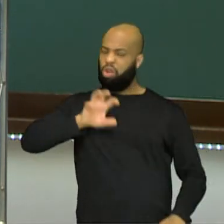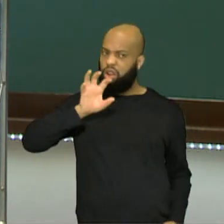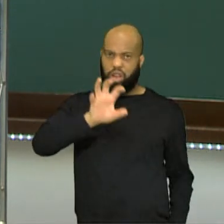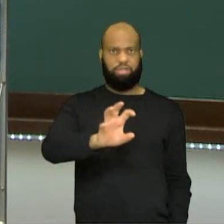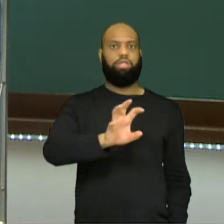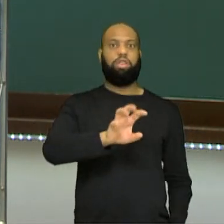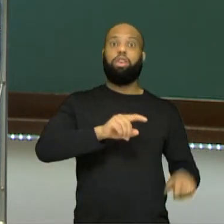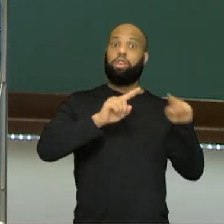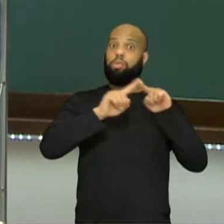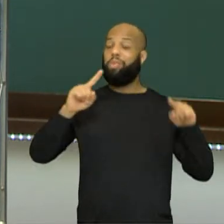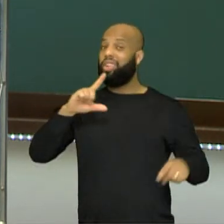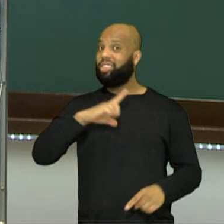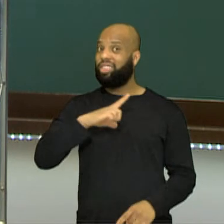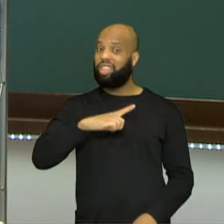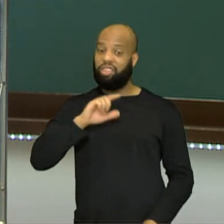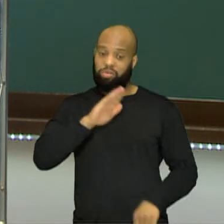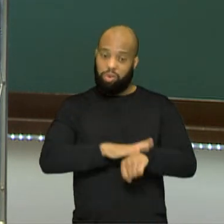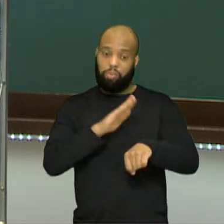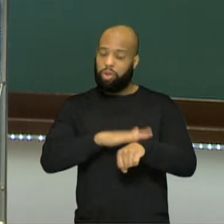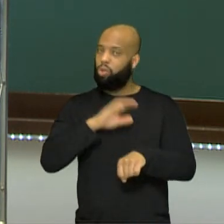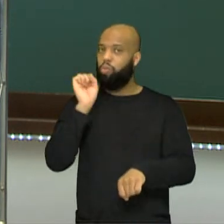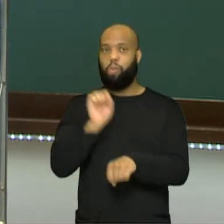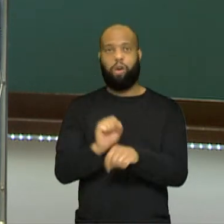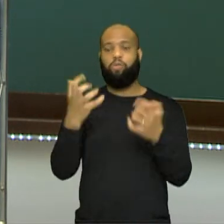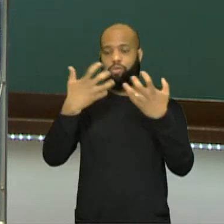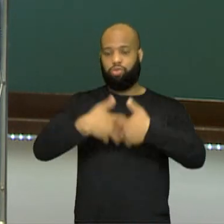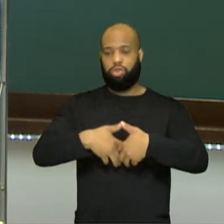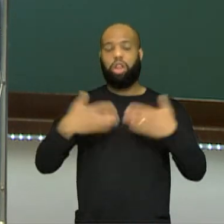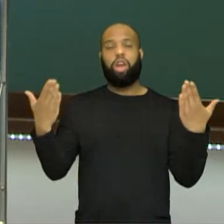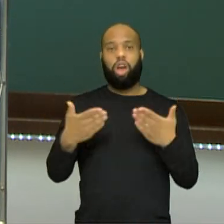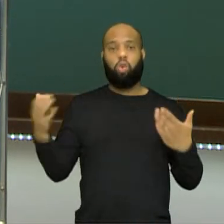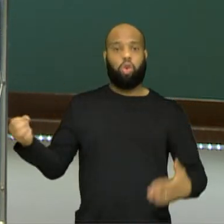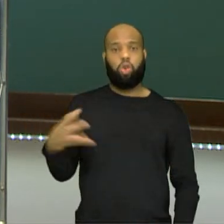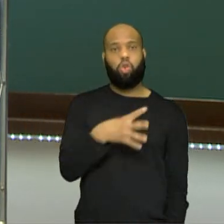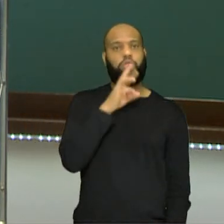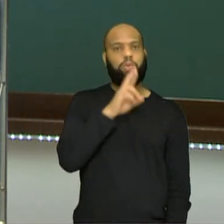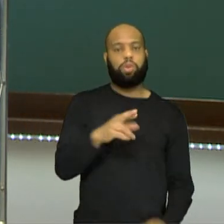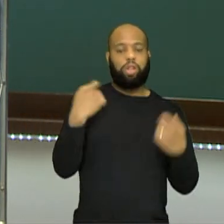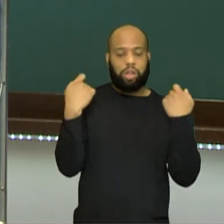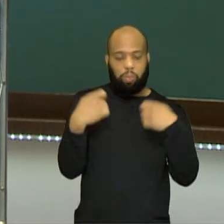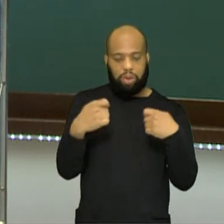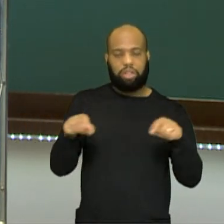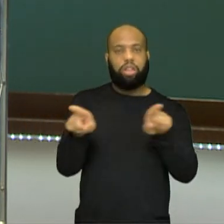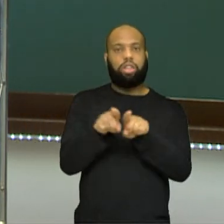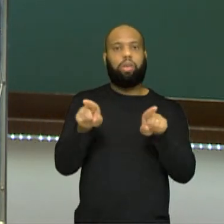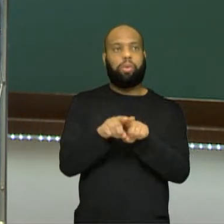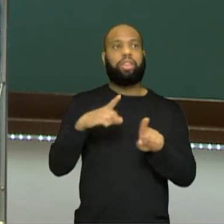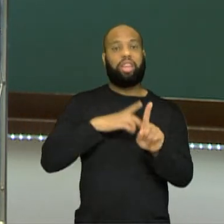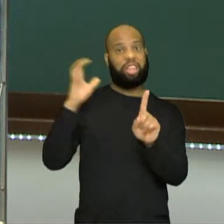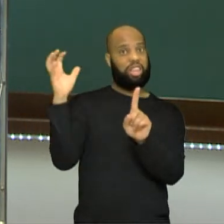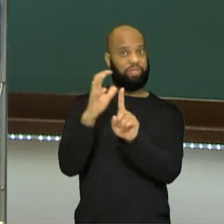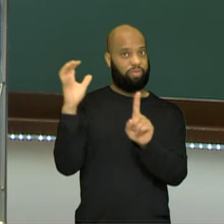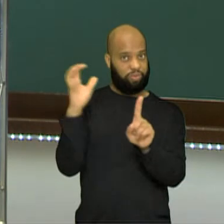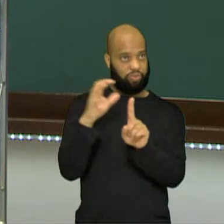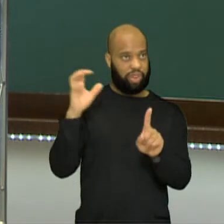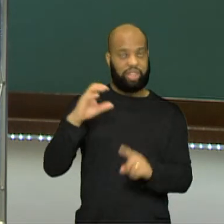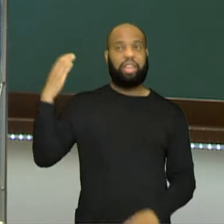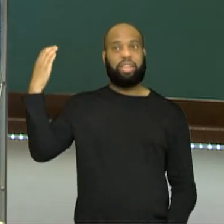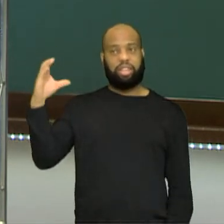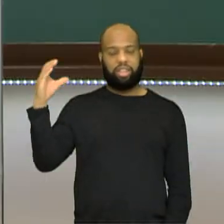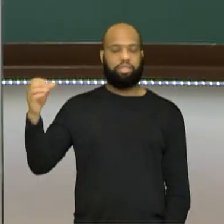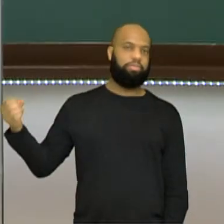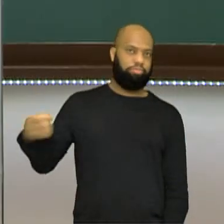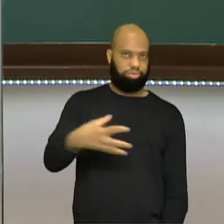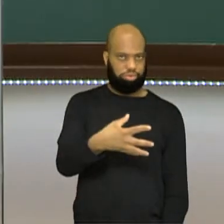mas que em algum momento parou de funcionar e agora nós precisamos de uma nova resposta, e a grande influência na ciência da modernidade. Então,